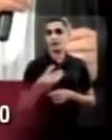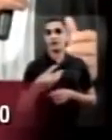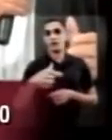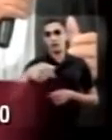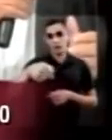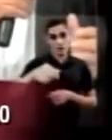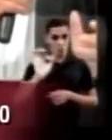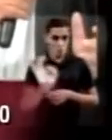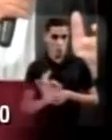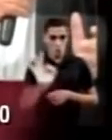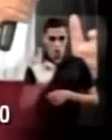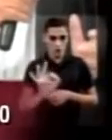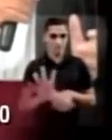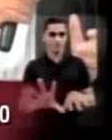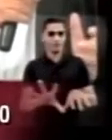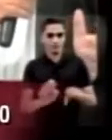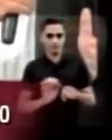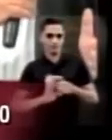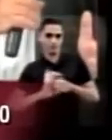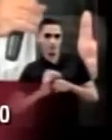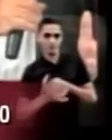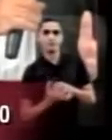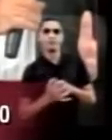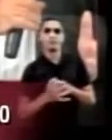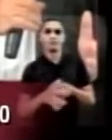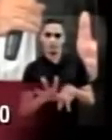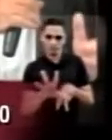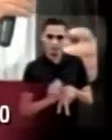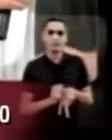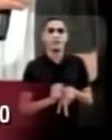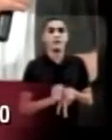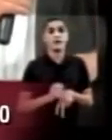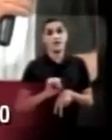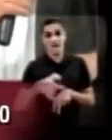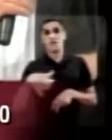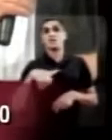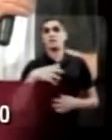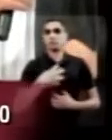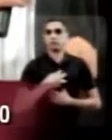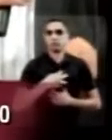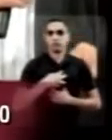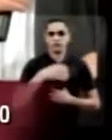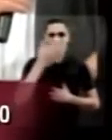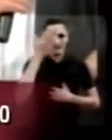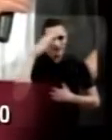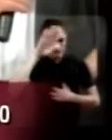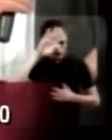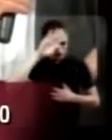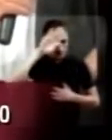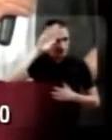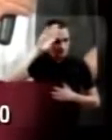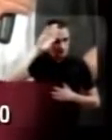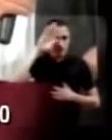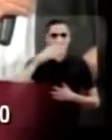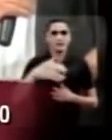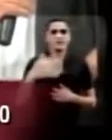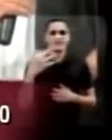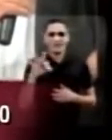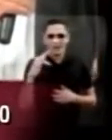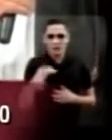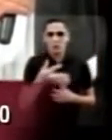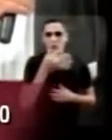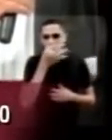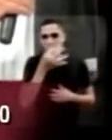Covid. Por isso que nós pedimos, tenha esses sintomas, procure uma unidade de